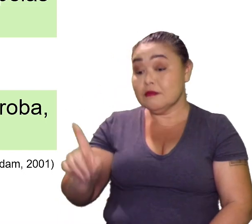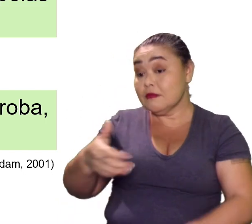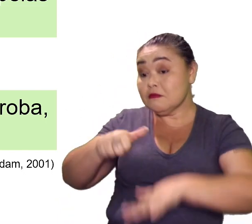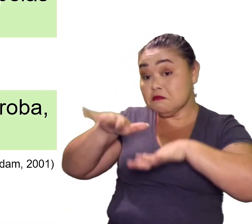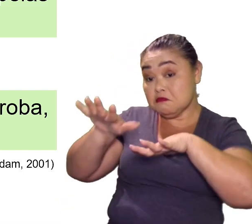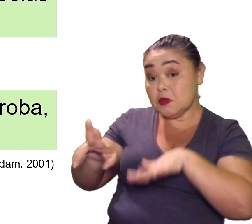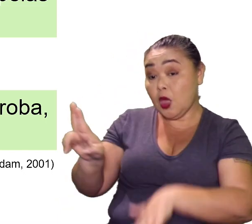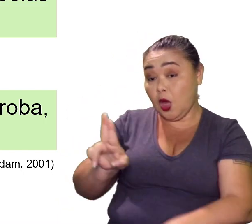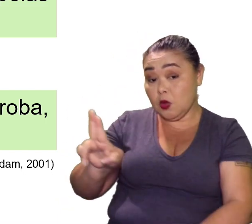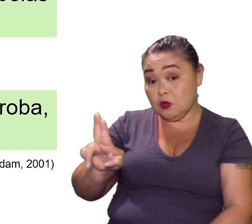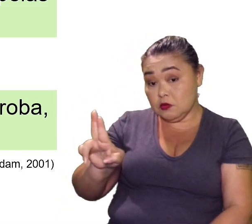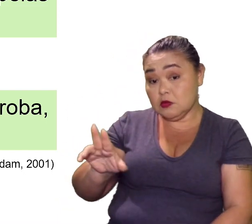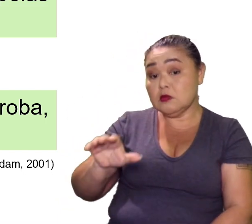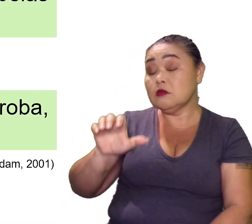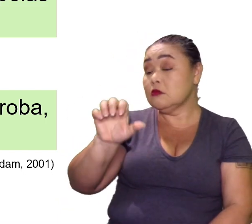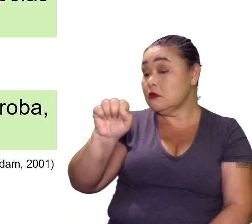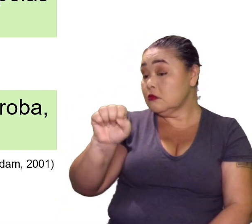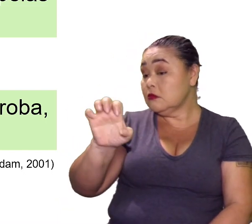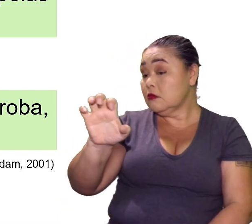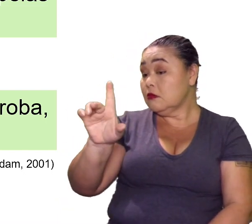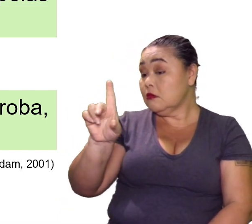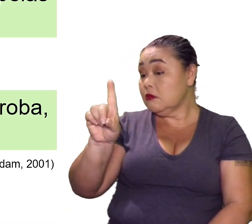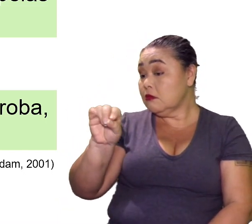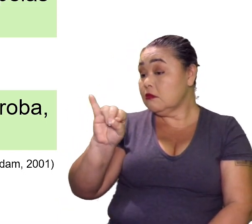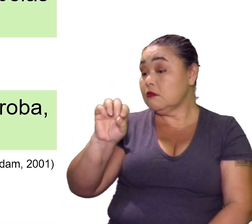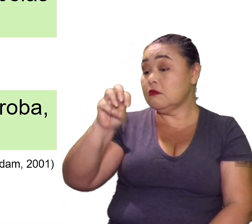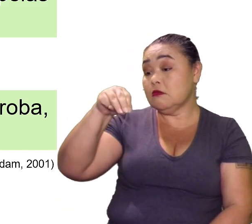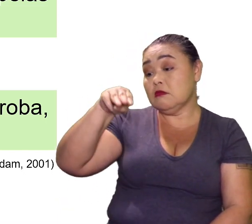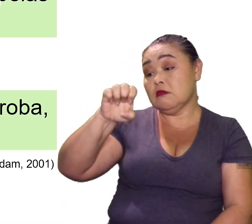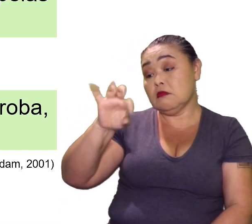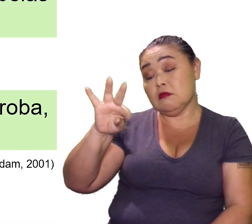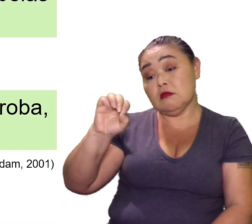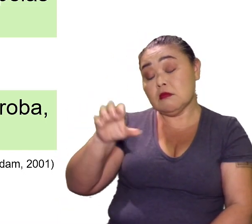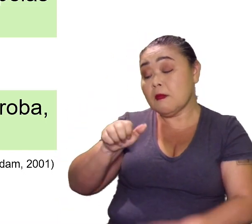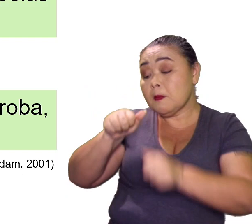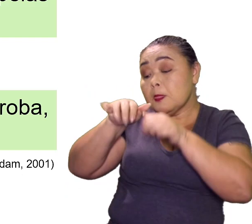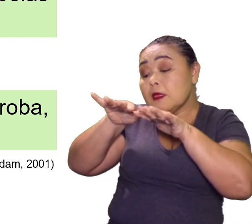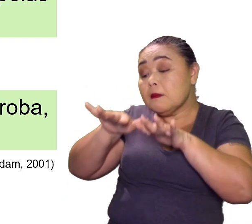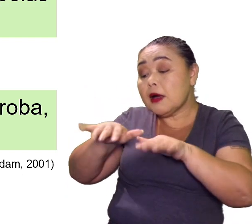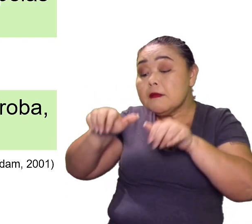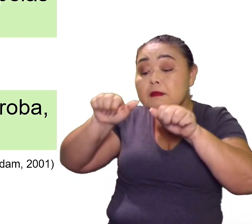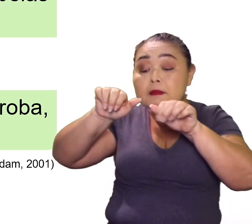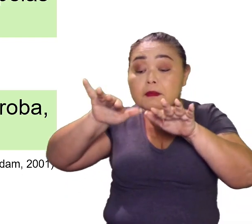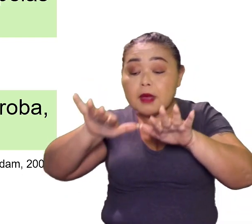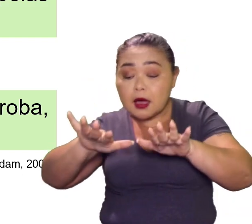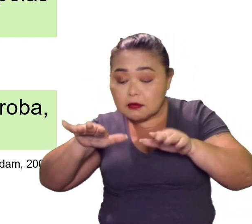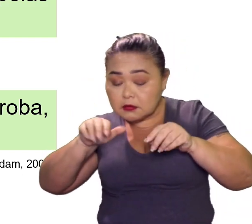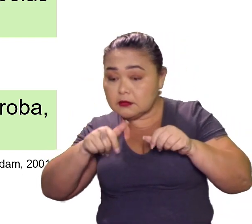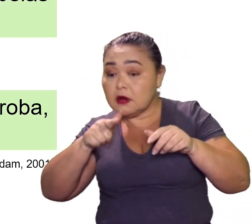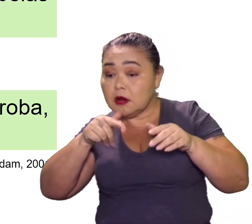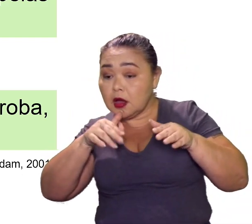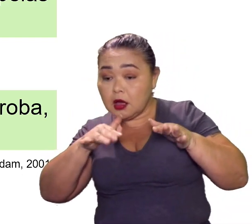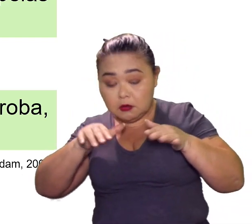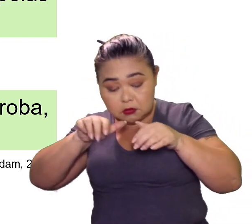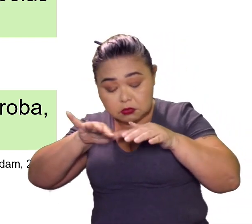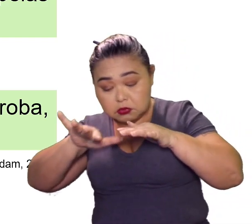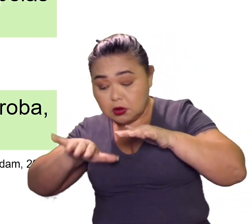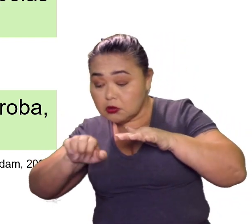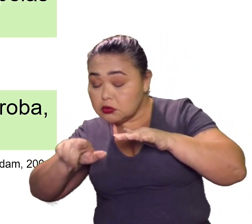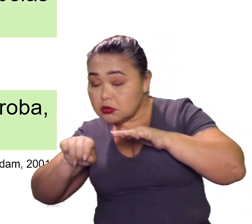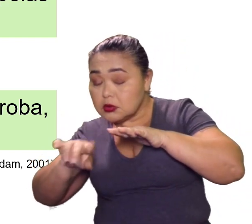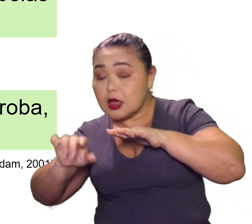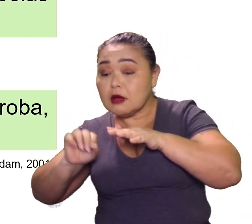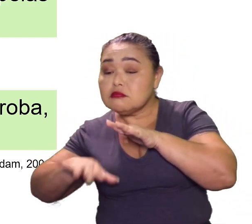sedimentos, né, que vêm através das águas dos rios, depositam ali as margens desses rios e o solo ali, o pessoal